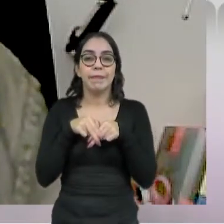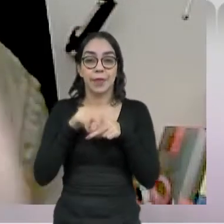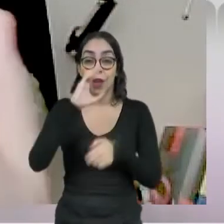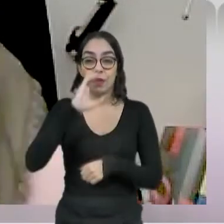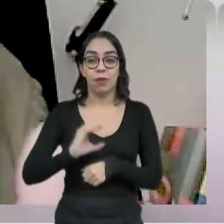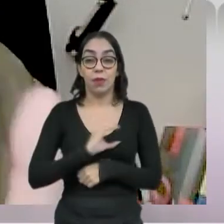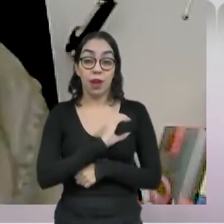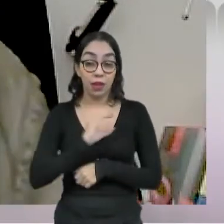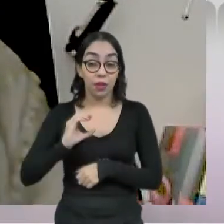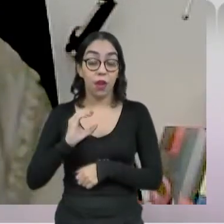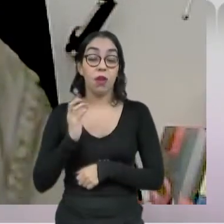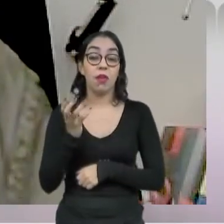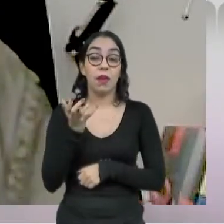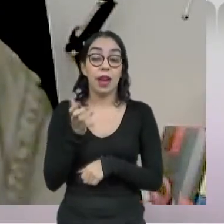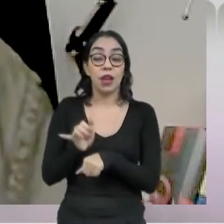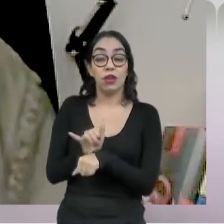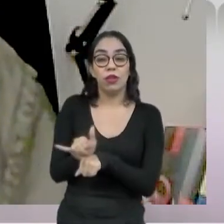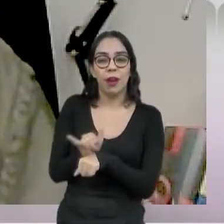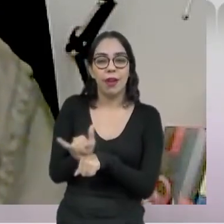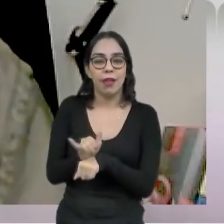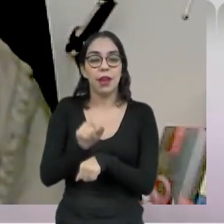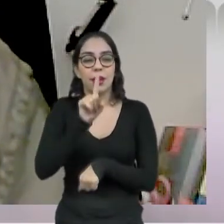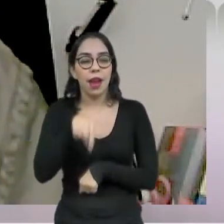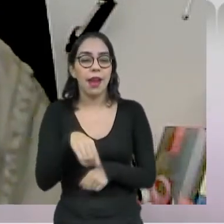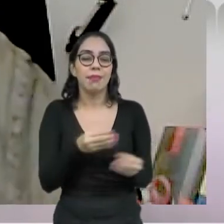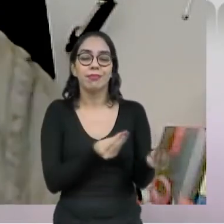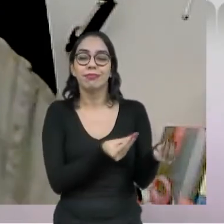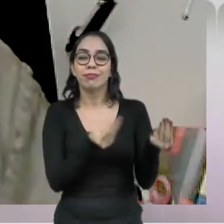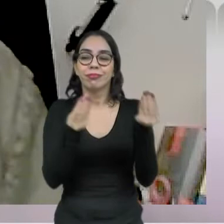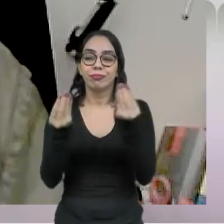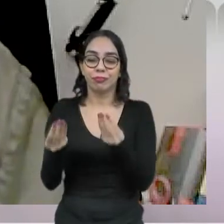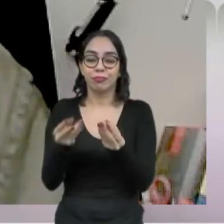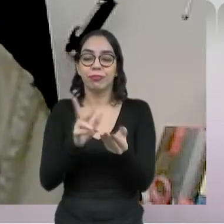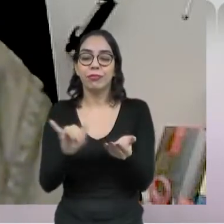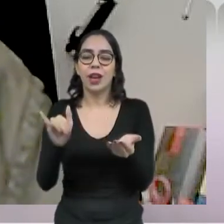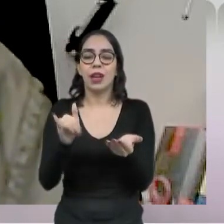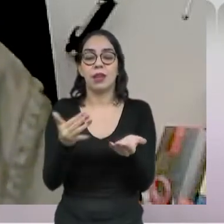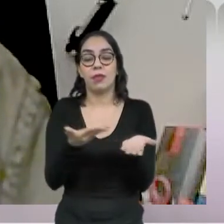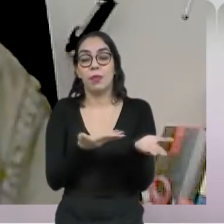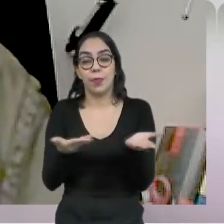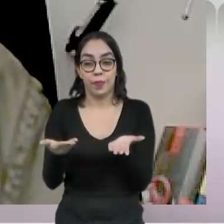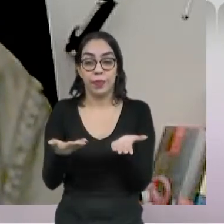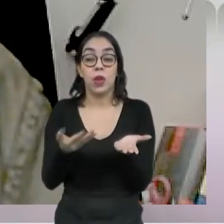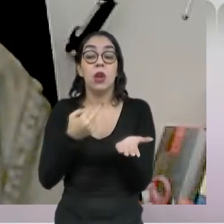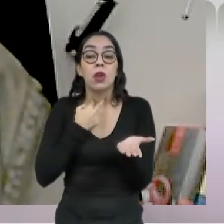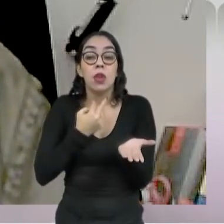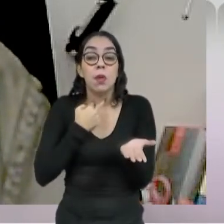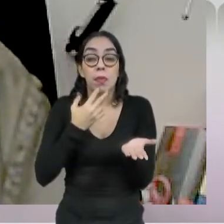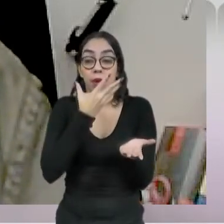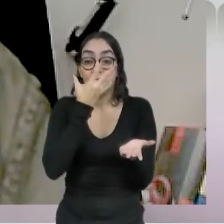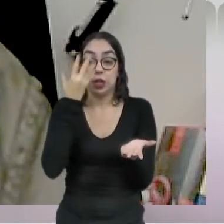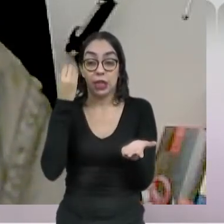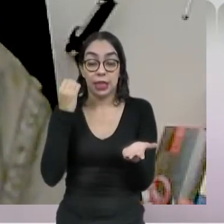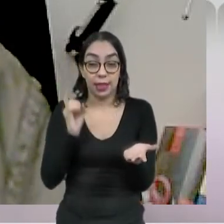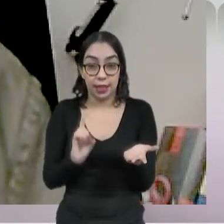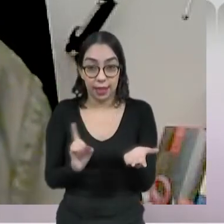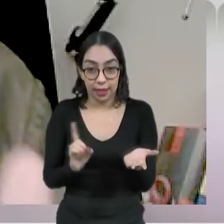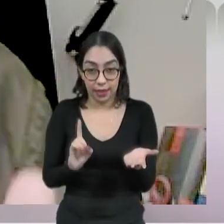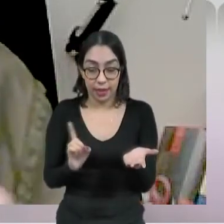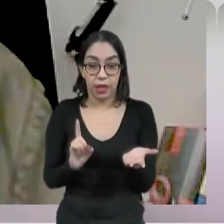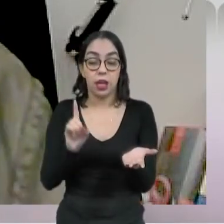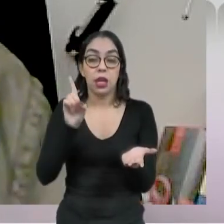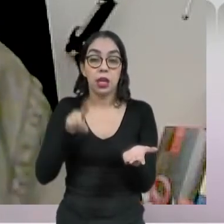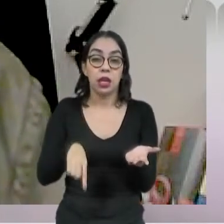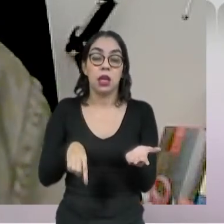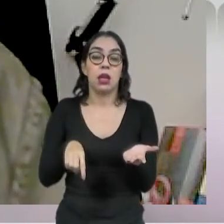relação aos seus próprios métodos, mas também há aí uma questão que não pode ser esquecida, não pode ser negligenciada, é que nesse momento se